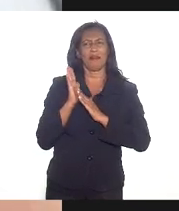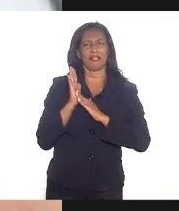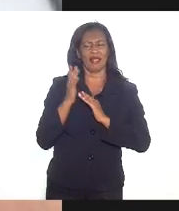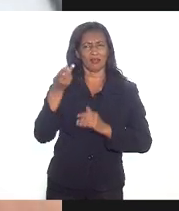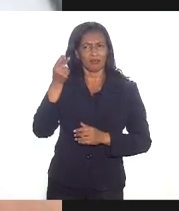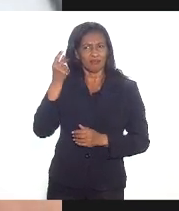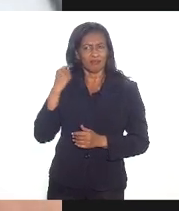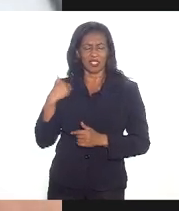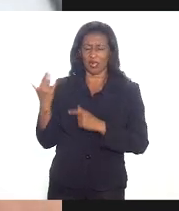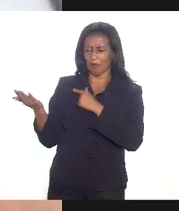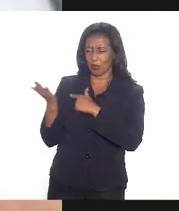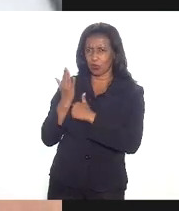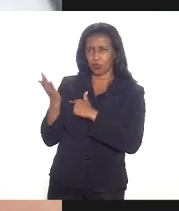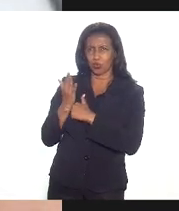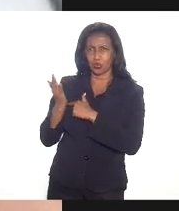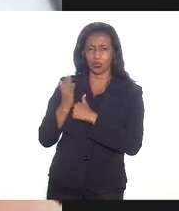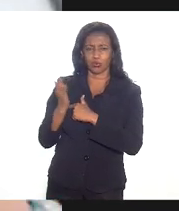enfim.